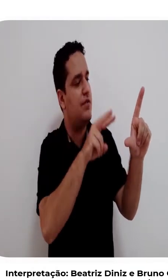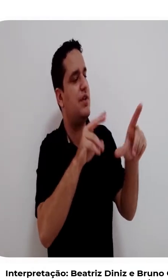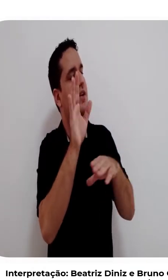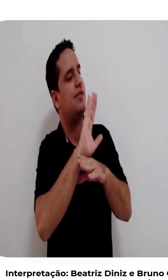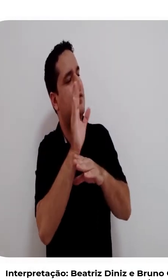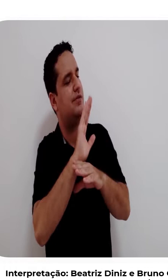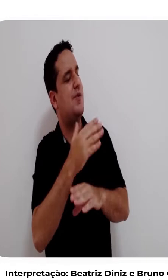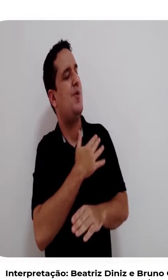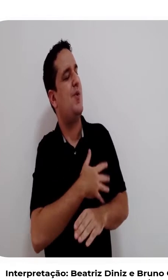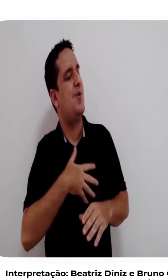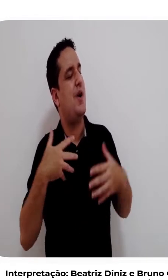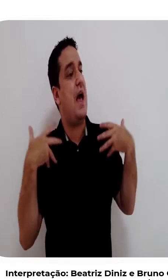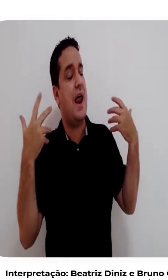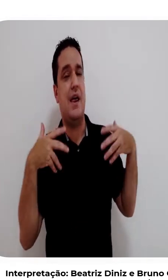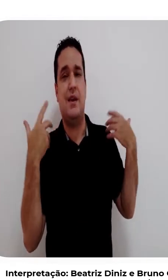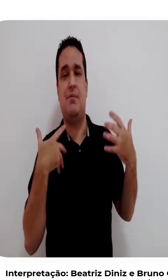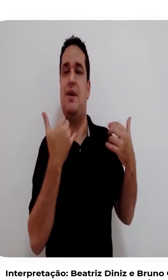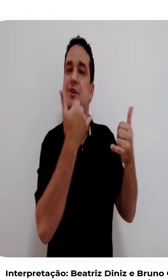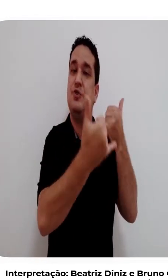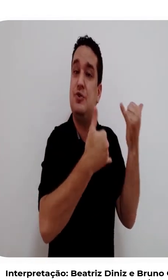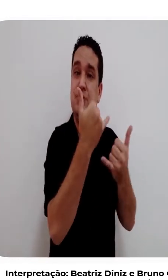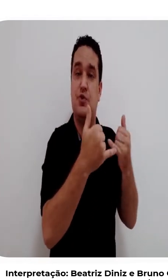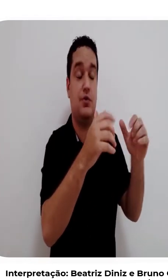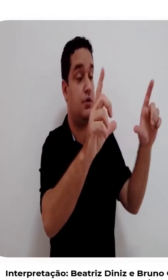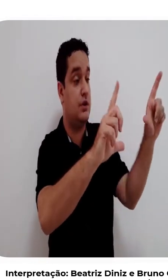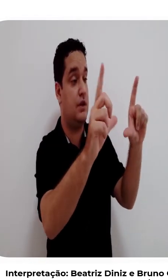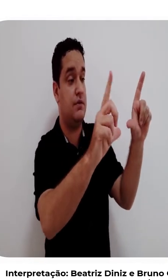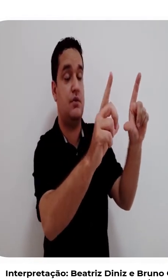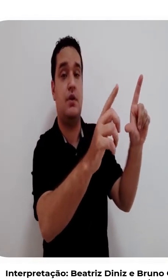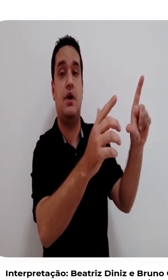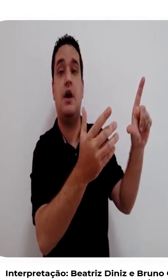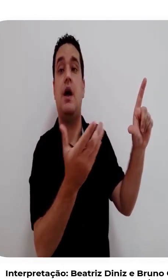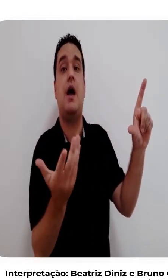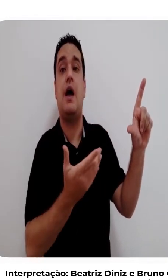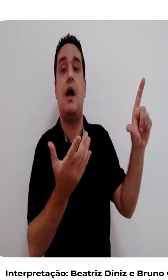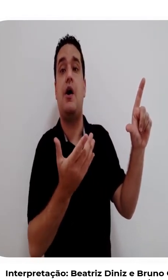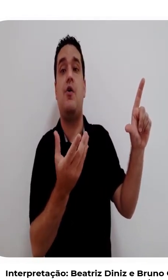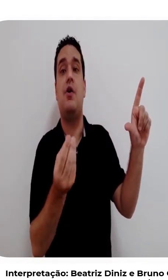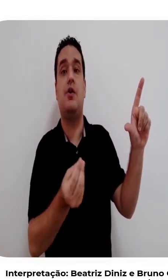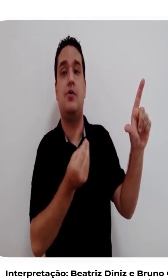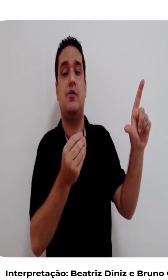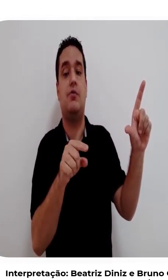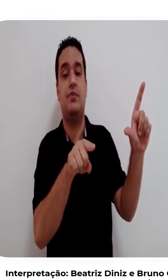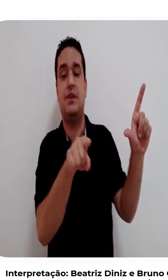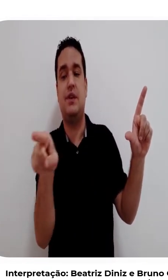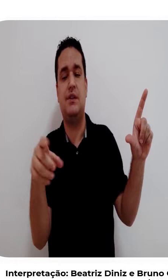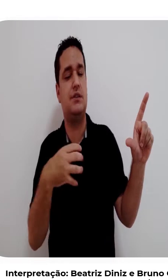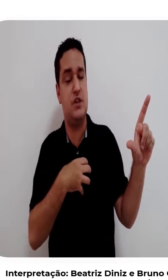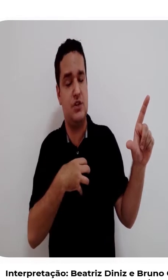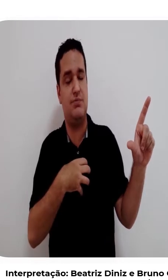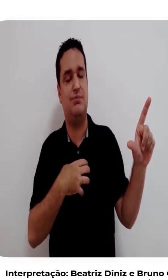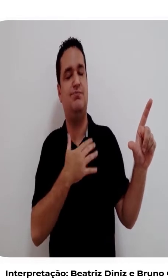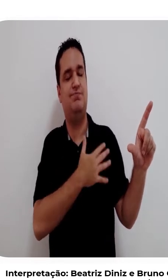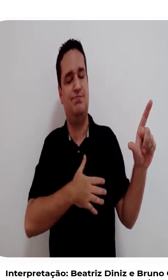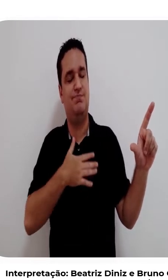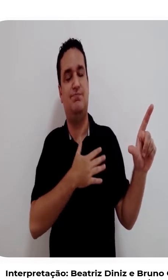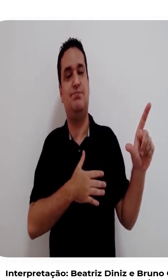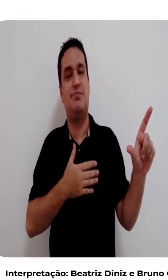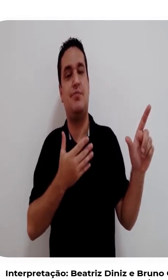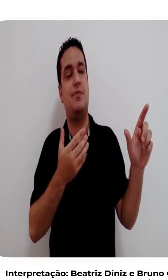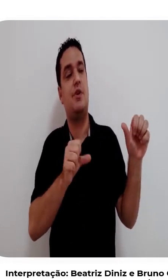só desenho, só joguinho, né, que a gente priorize o bem-estar das crianças nas aulas